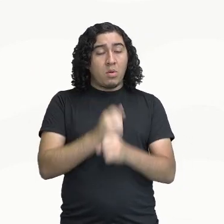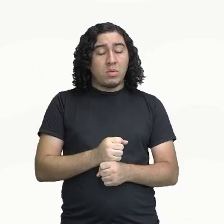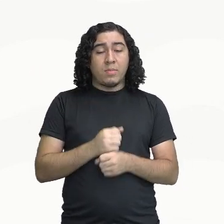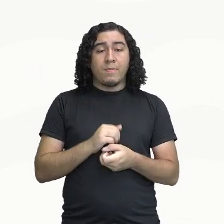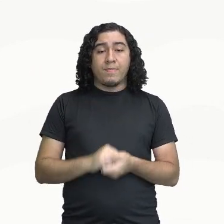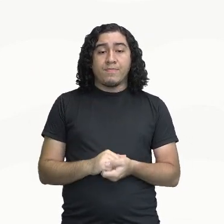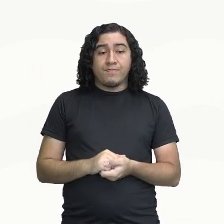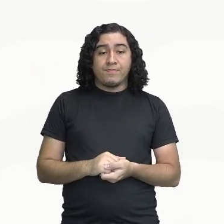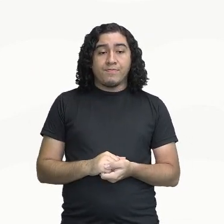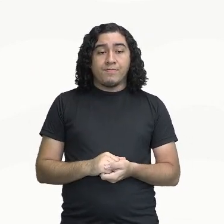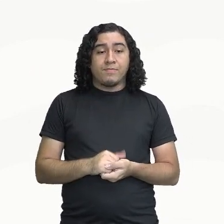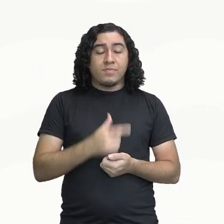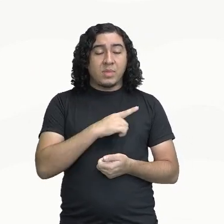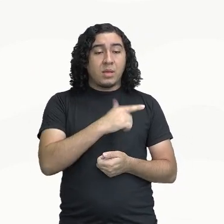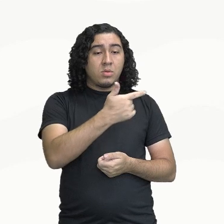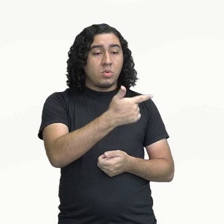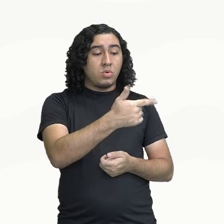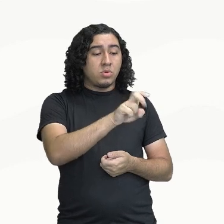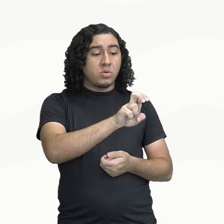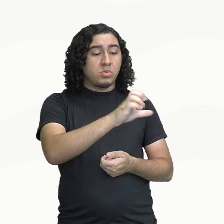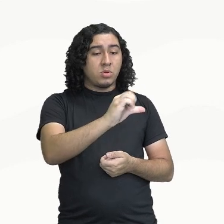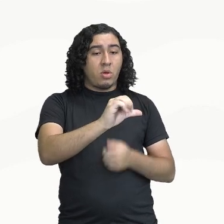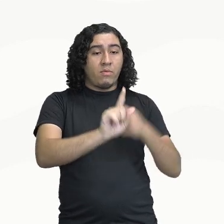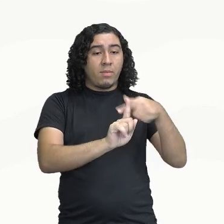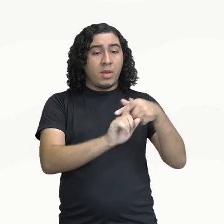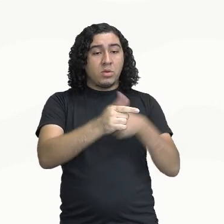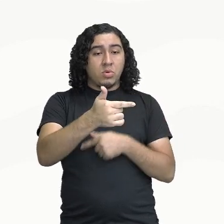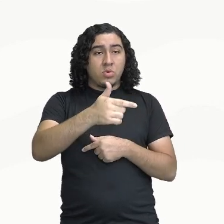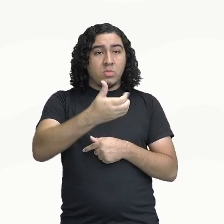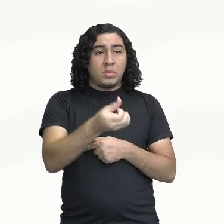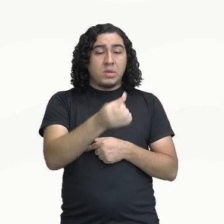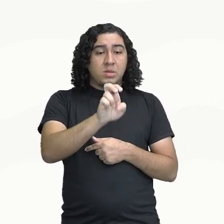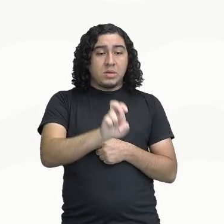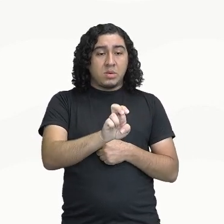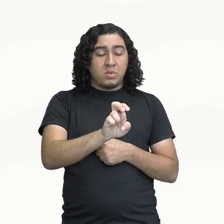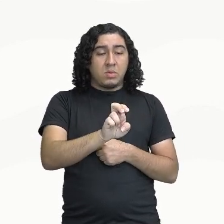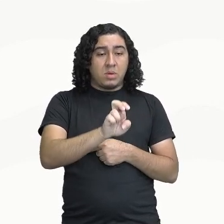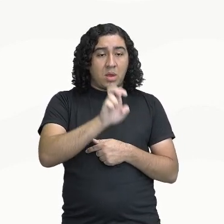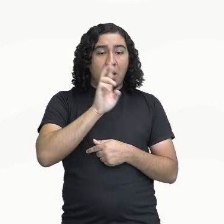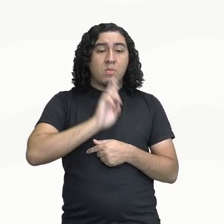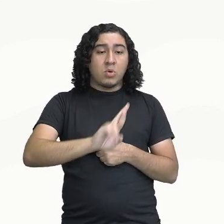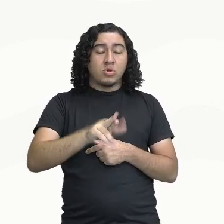gente soma o 259 com 265, que dá